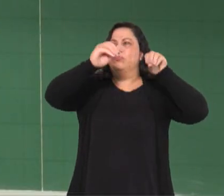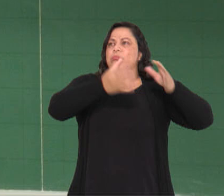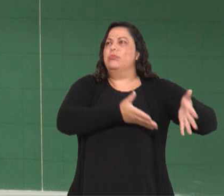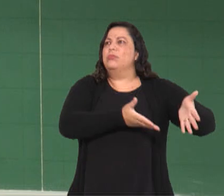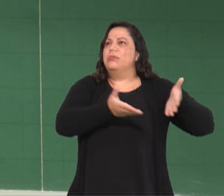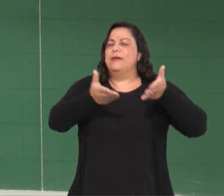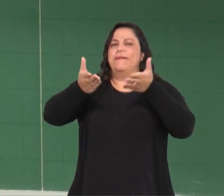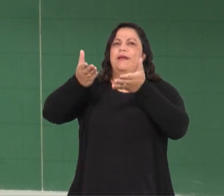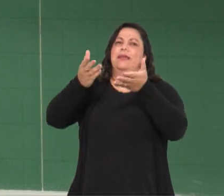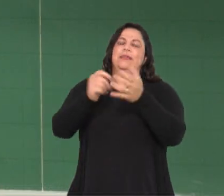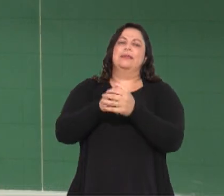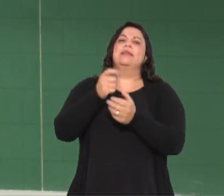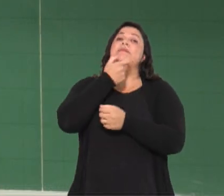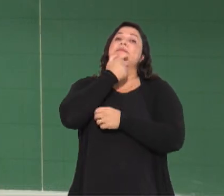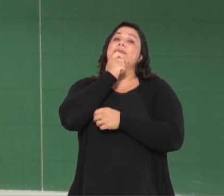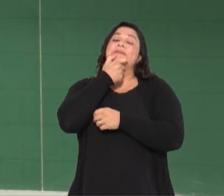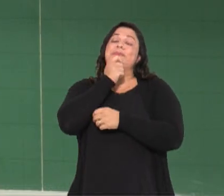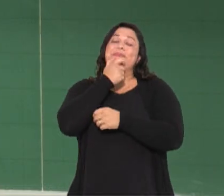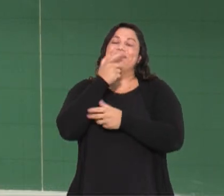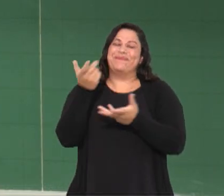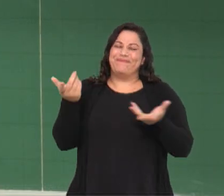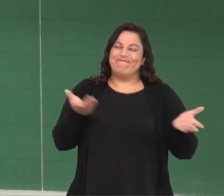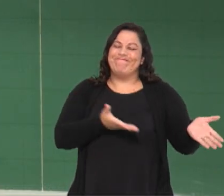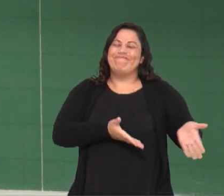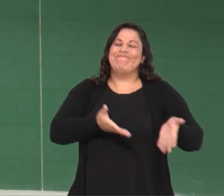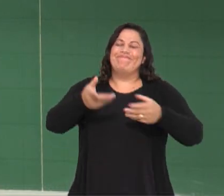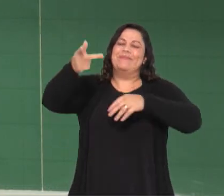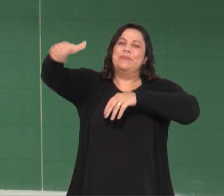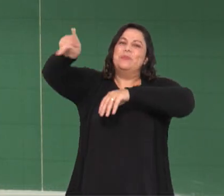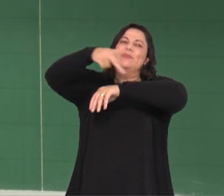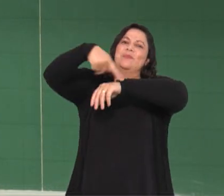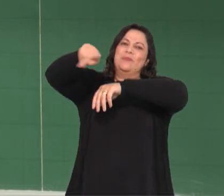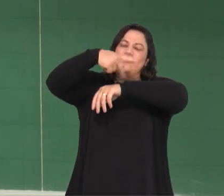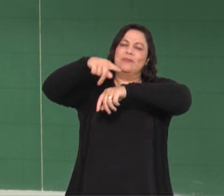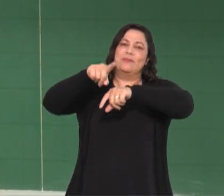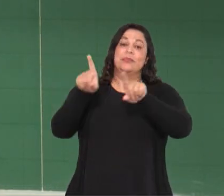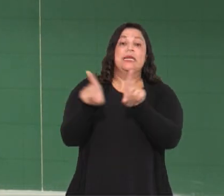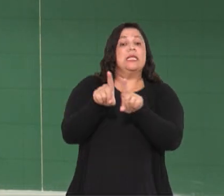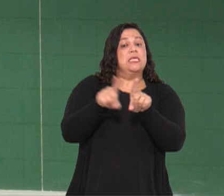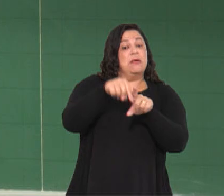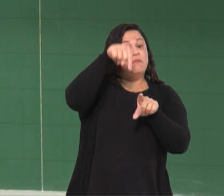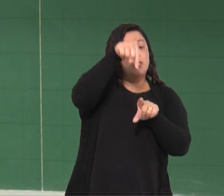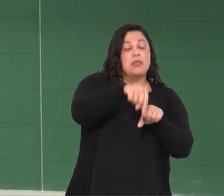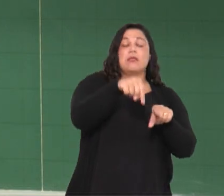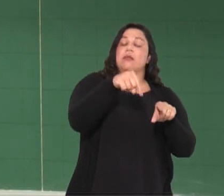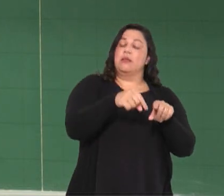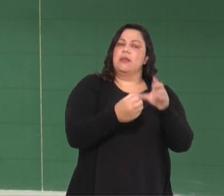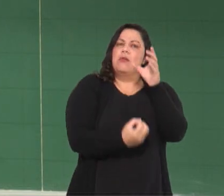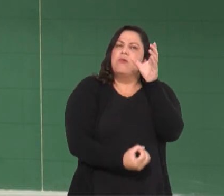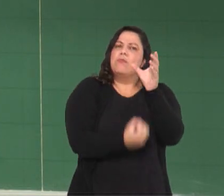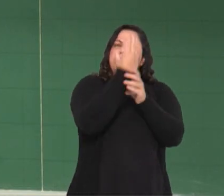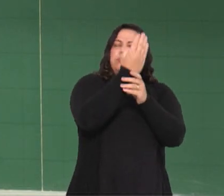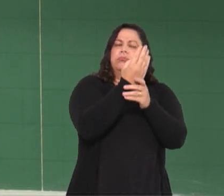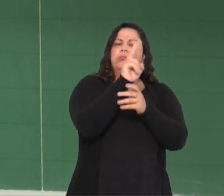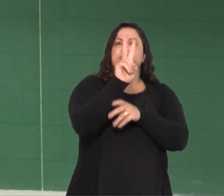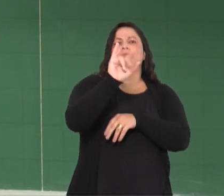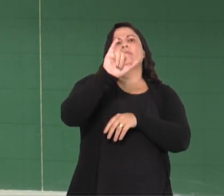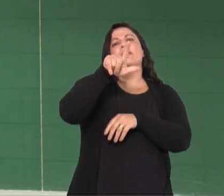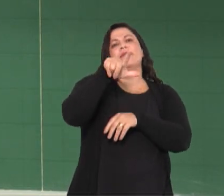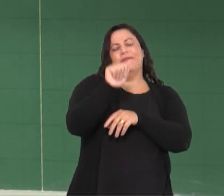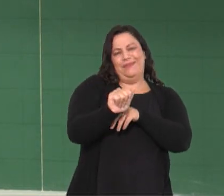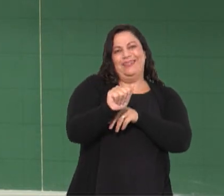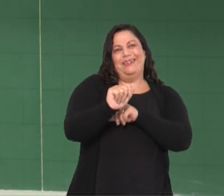também criou-se vilinhas, né, vilas dos operários ao longo aí de algumas regiões que depois transformaram-se